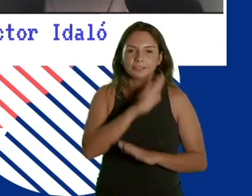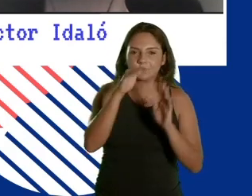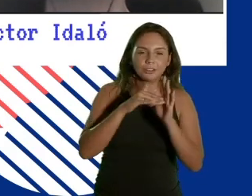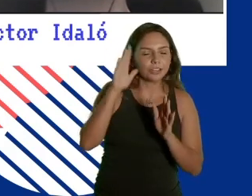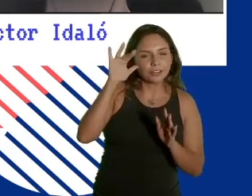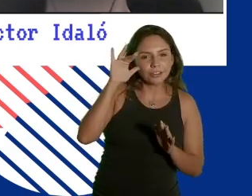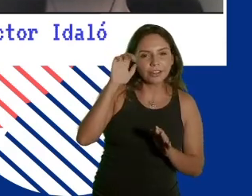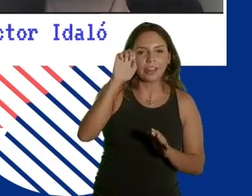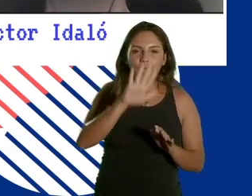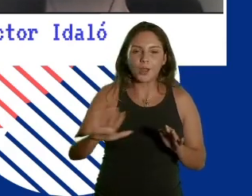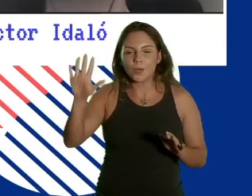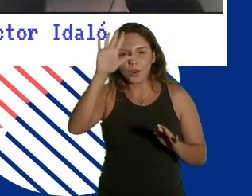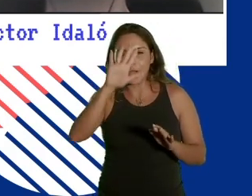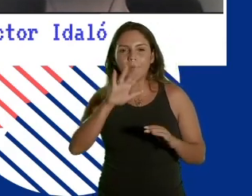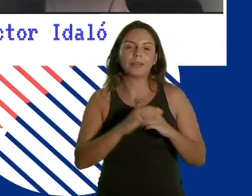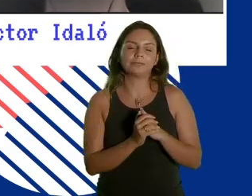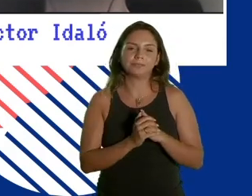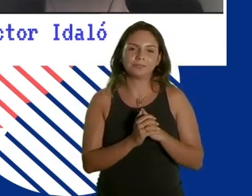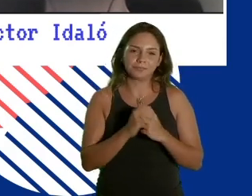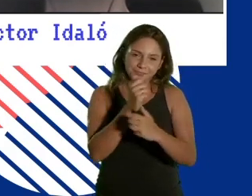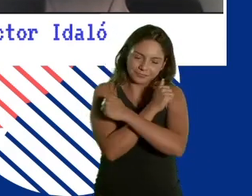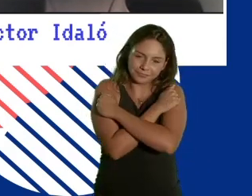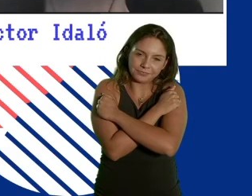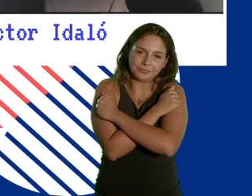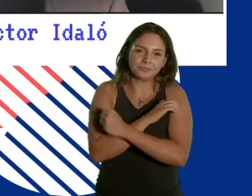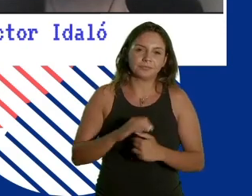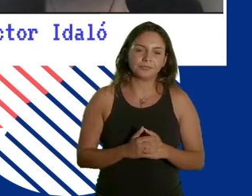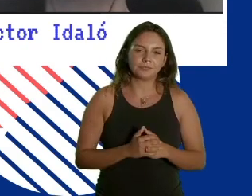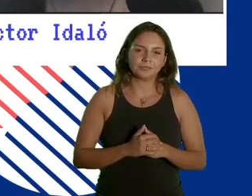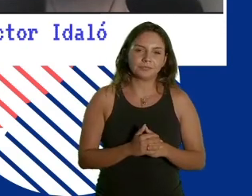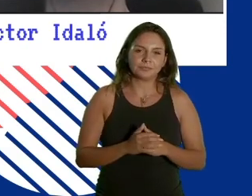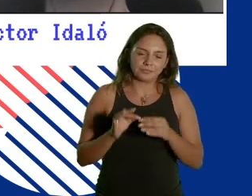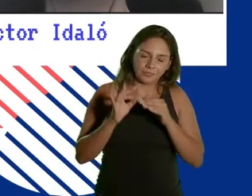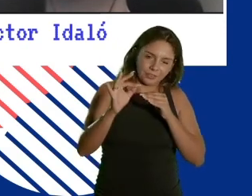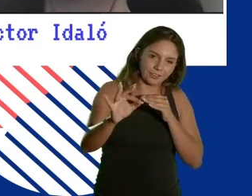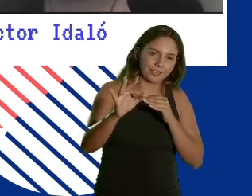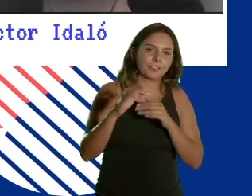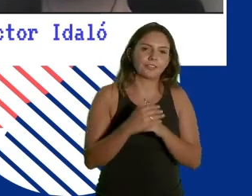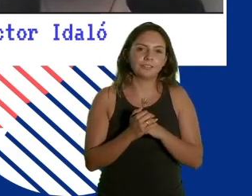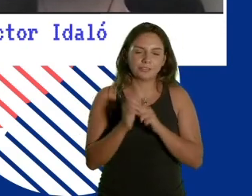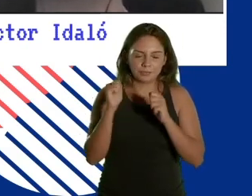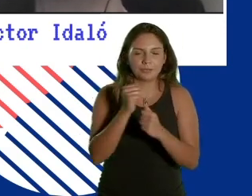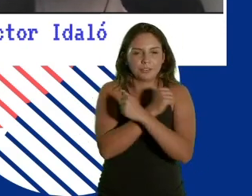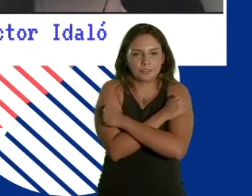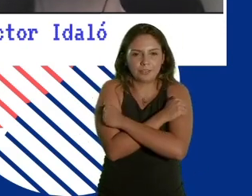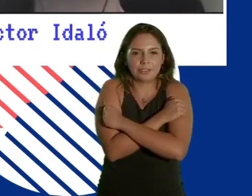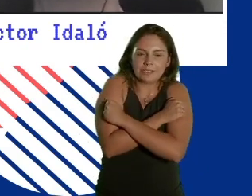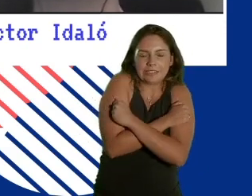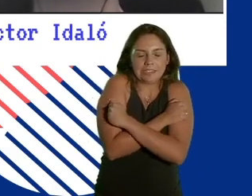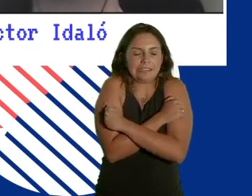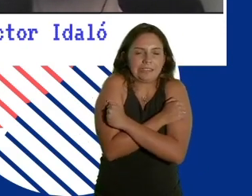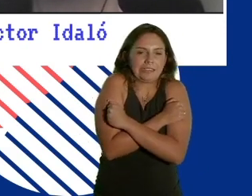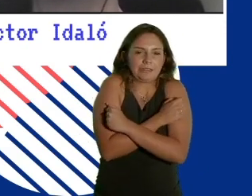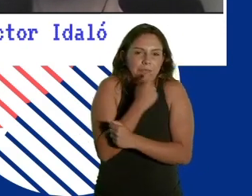me vendo na Europa. Eu abraço de longe, a gente pode abraçar apertado,